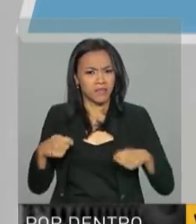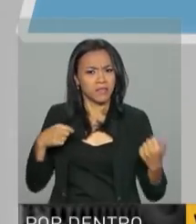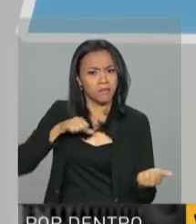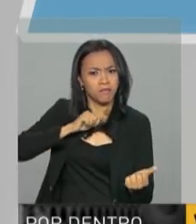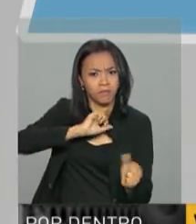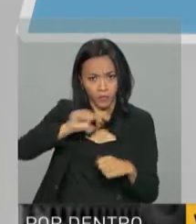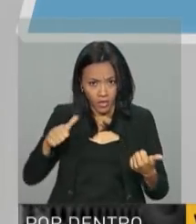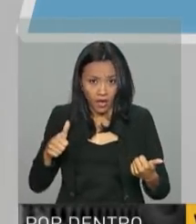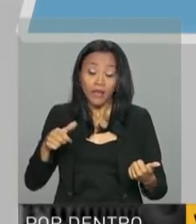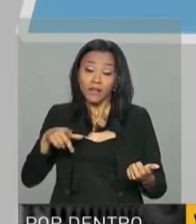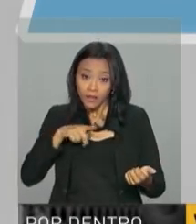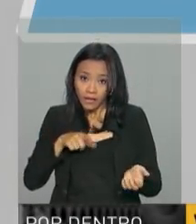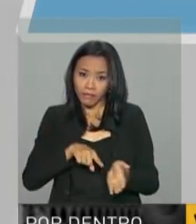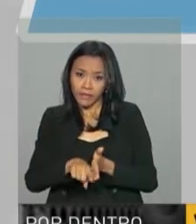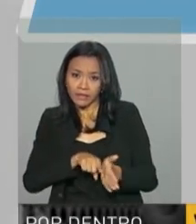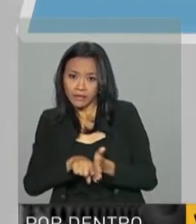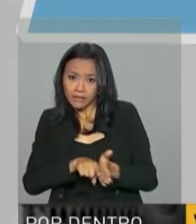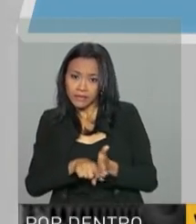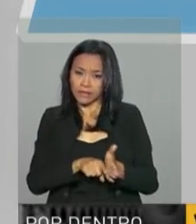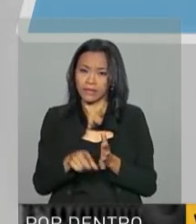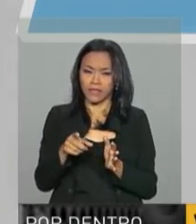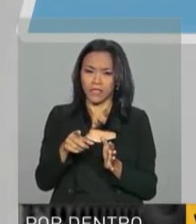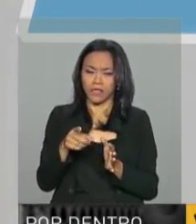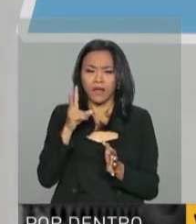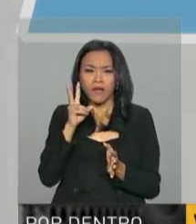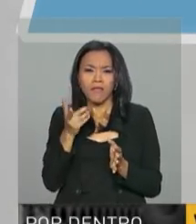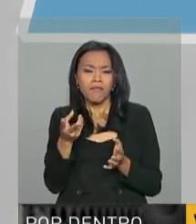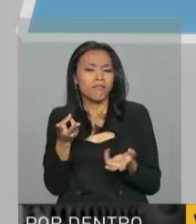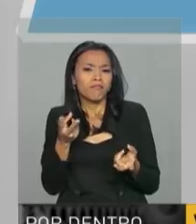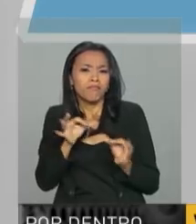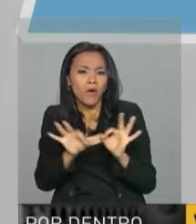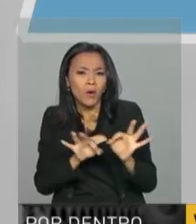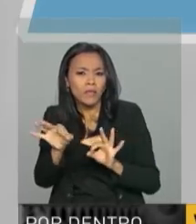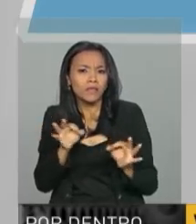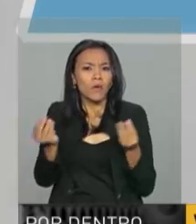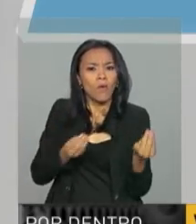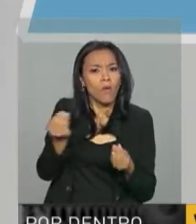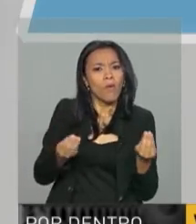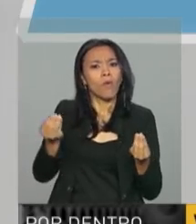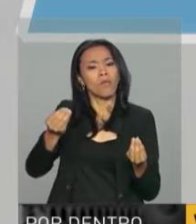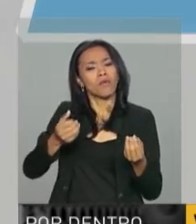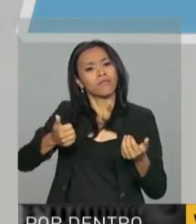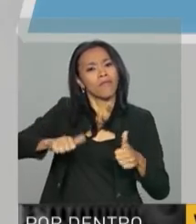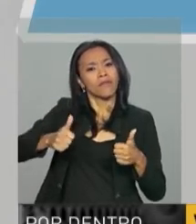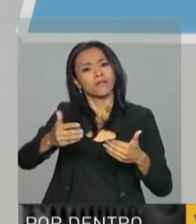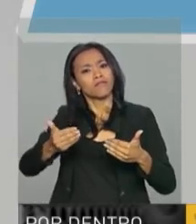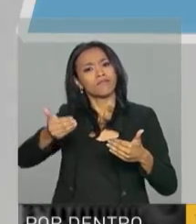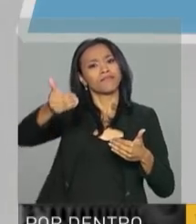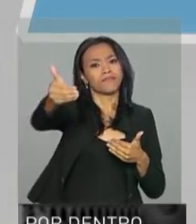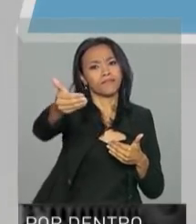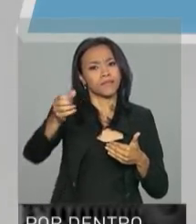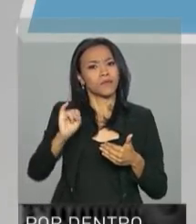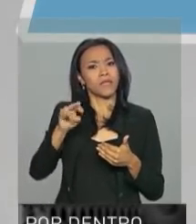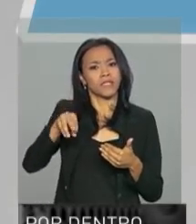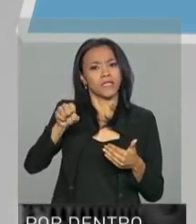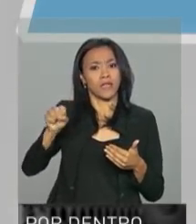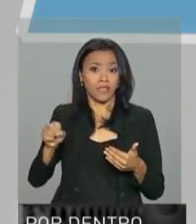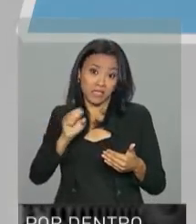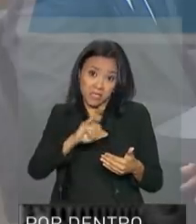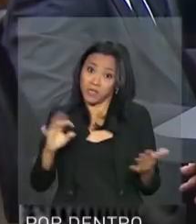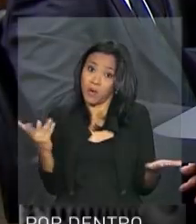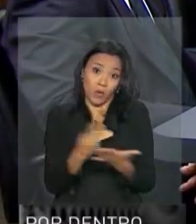estudos que projetam a situação da Previdência caso essa reforma da Previdência não aconteça? Perfeito. Bom dia,